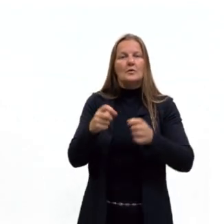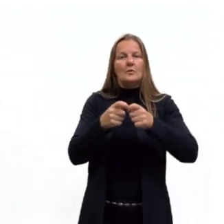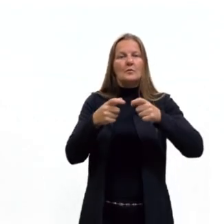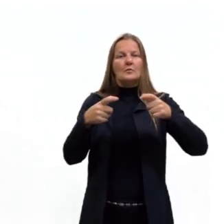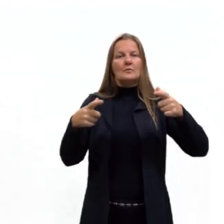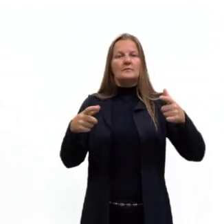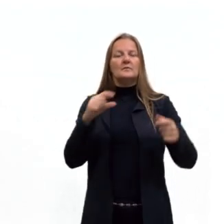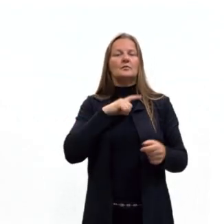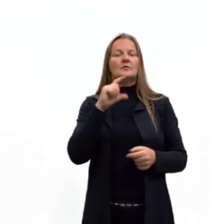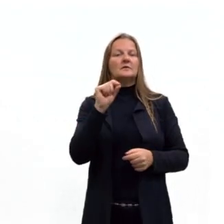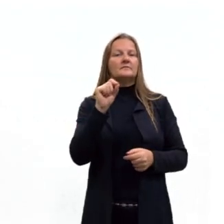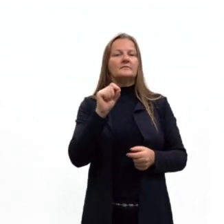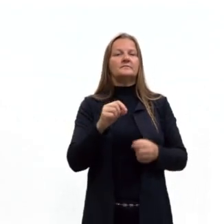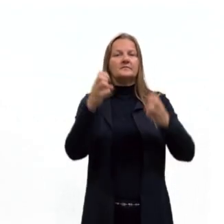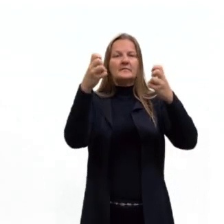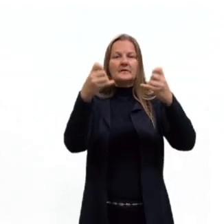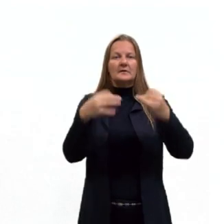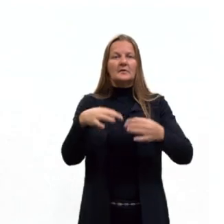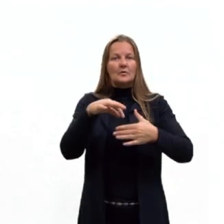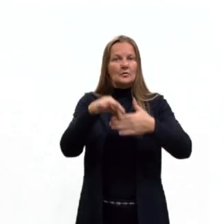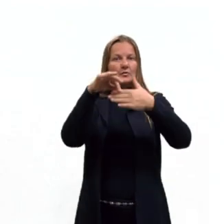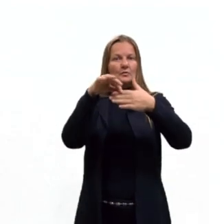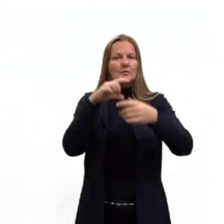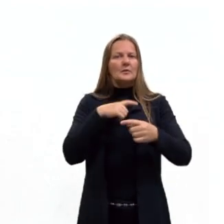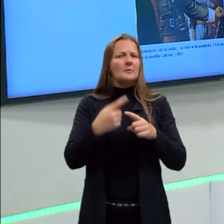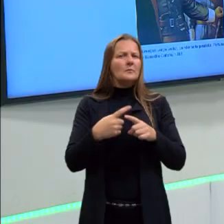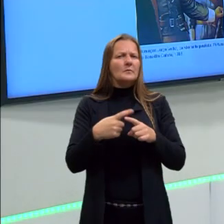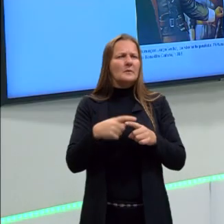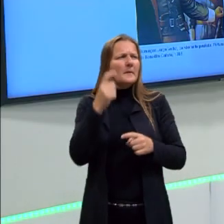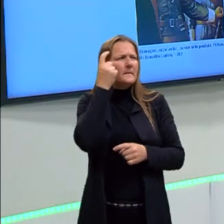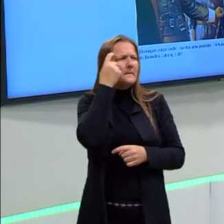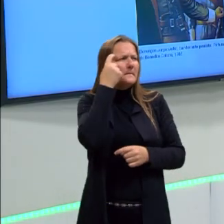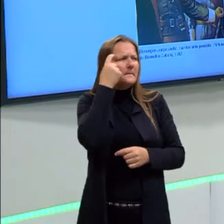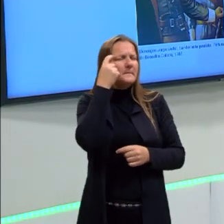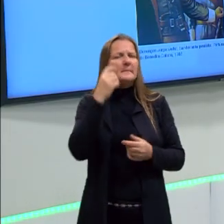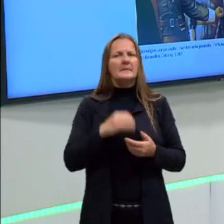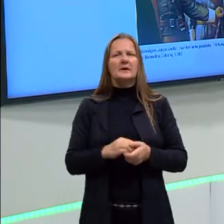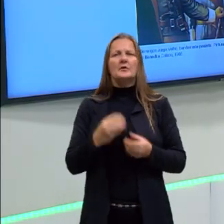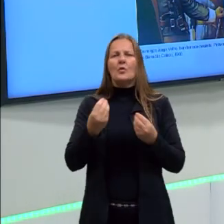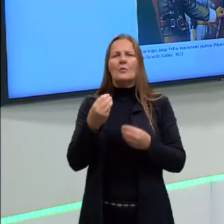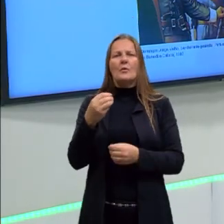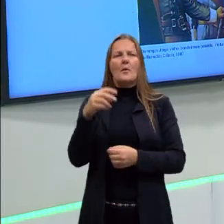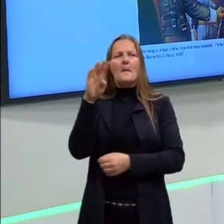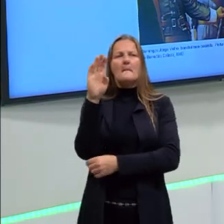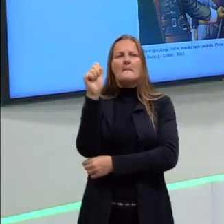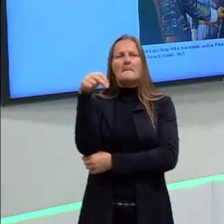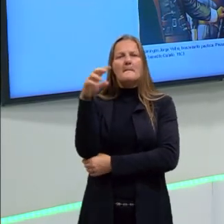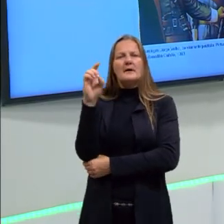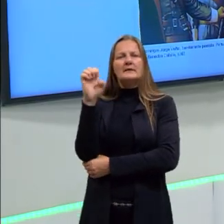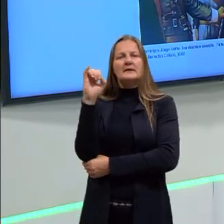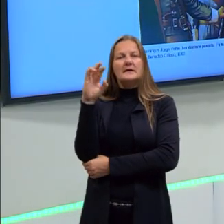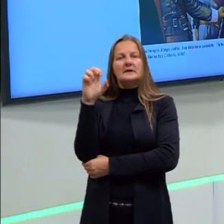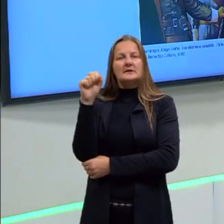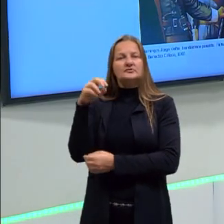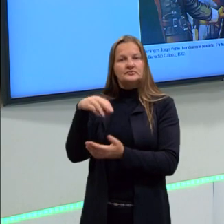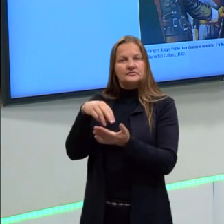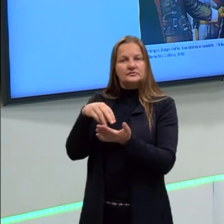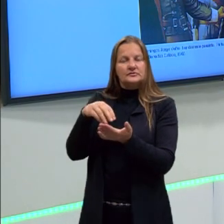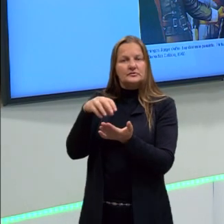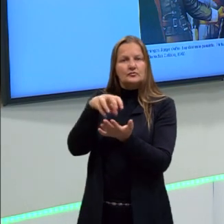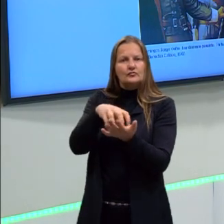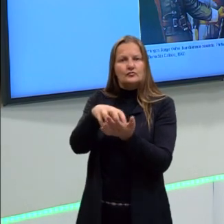agonizado uma coisa que Vale ressaltar não é porque foi pensado né os bandeirantes não é porque a colônia